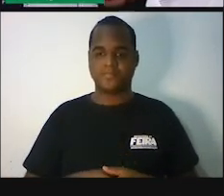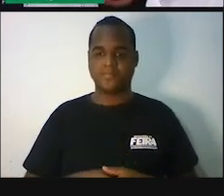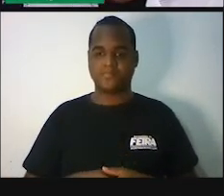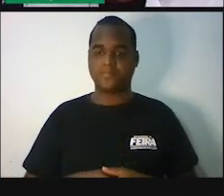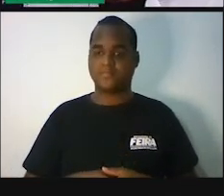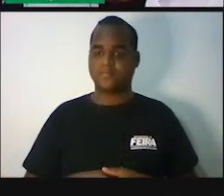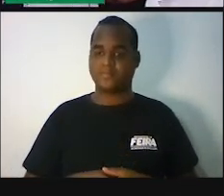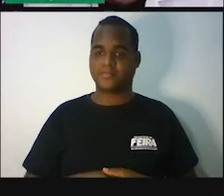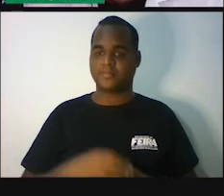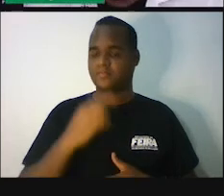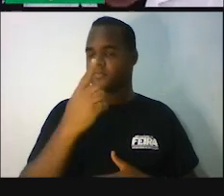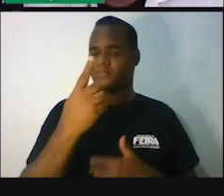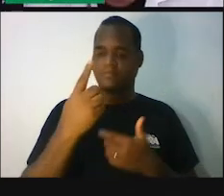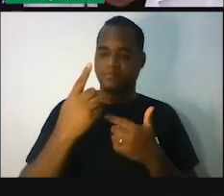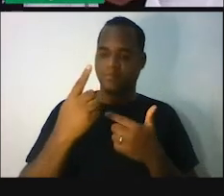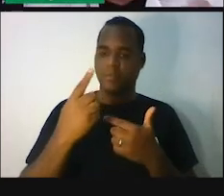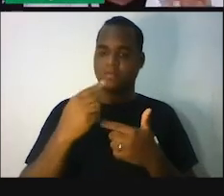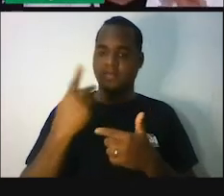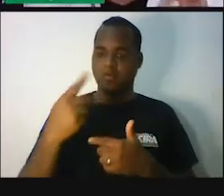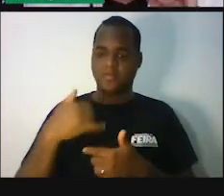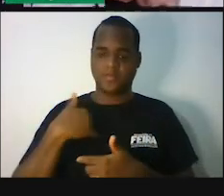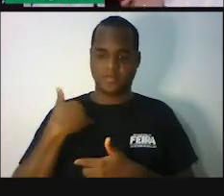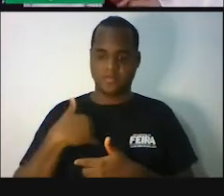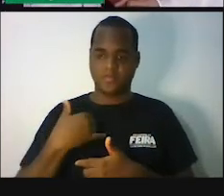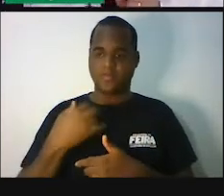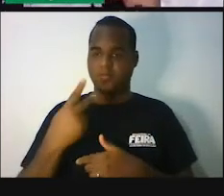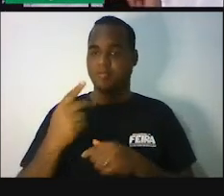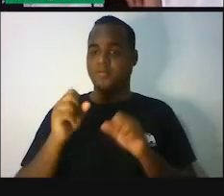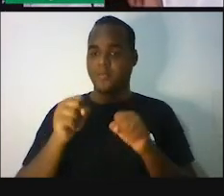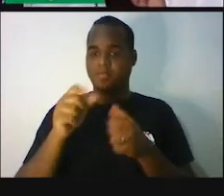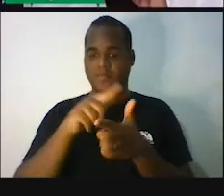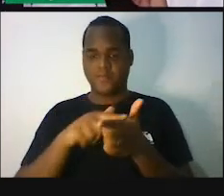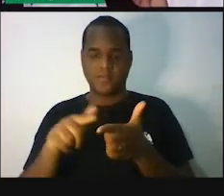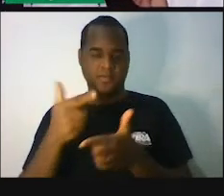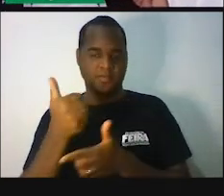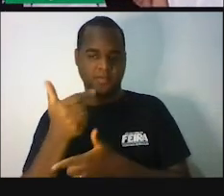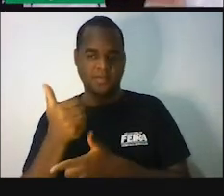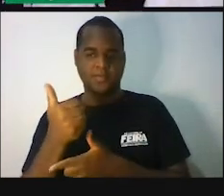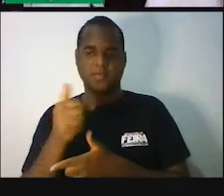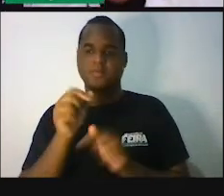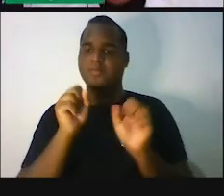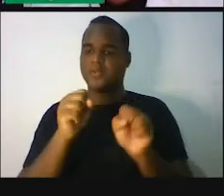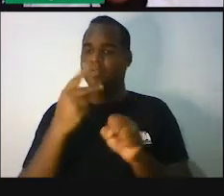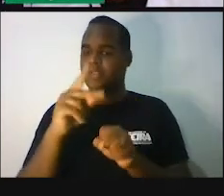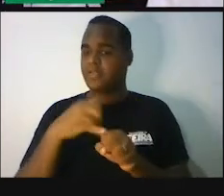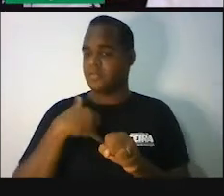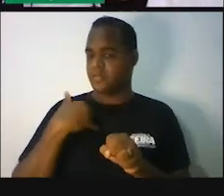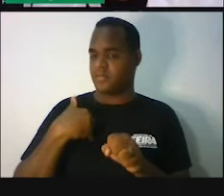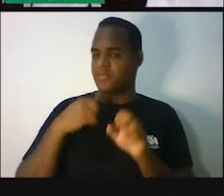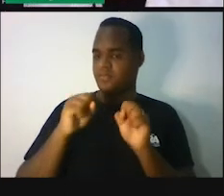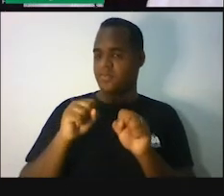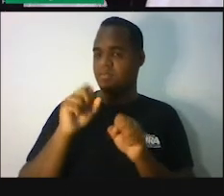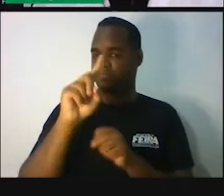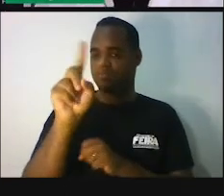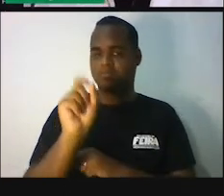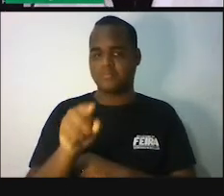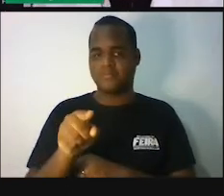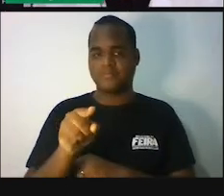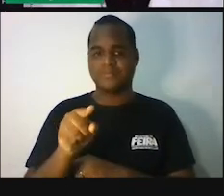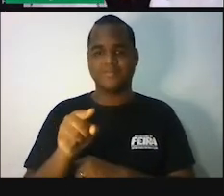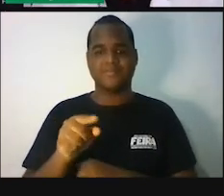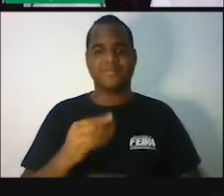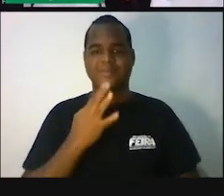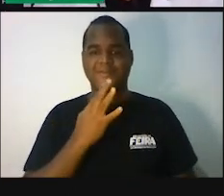Um dozeavos da sua idade é dividir por 12. Só que essa idade a gente chamou de interrogação.